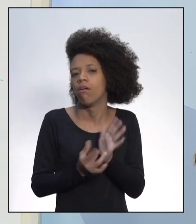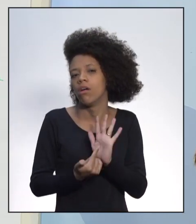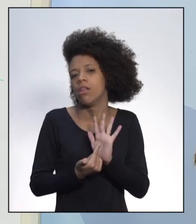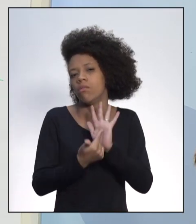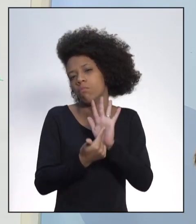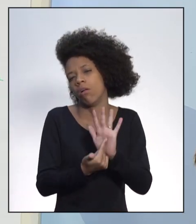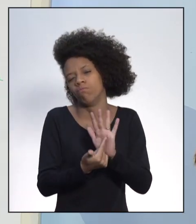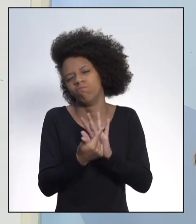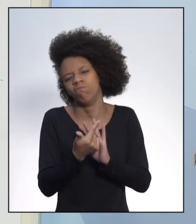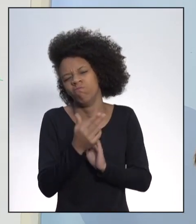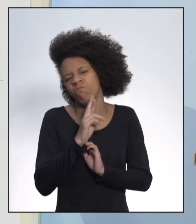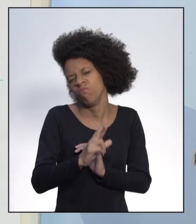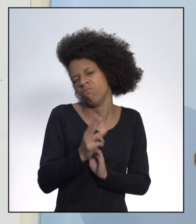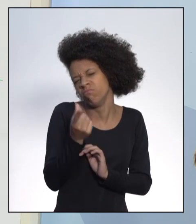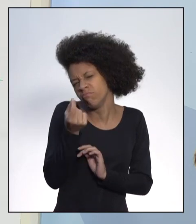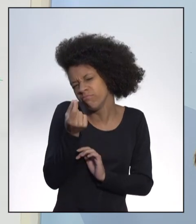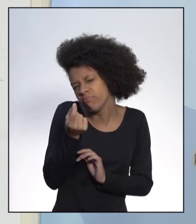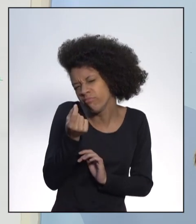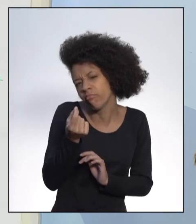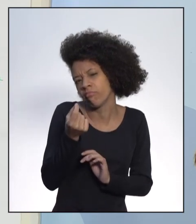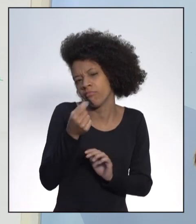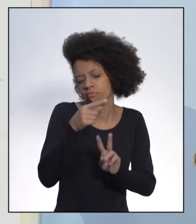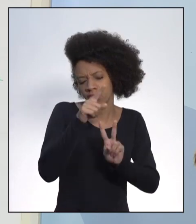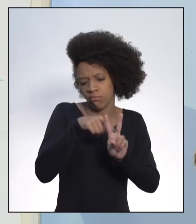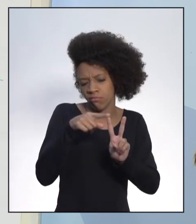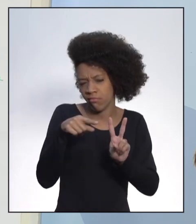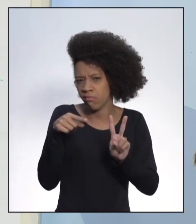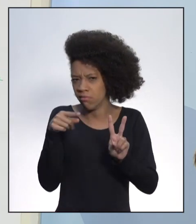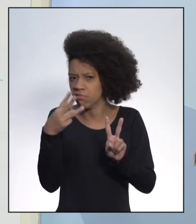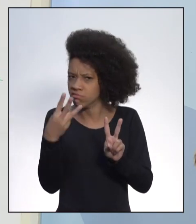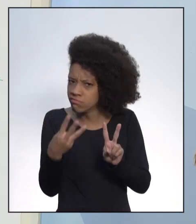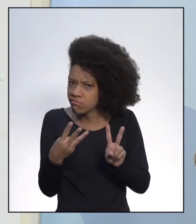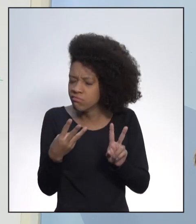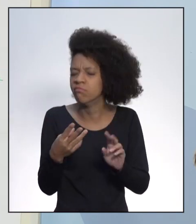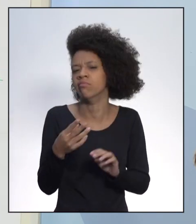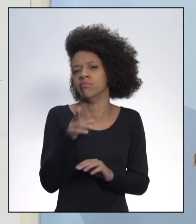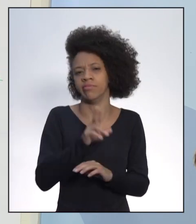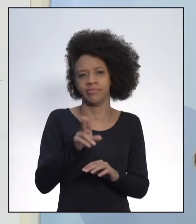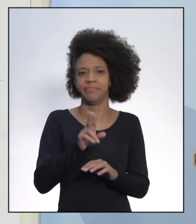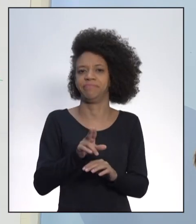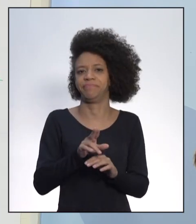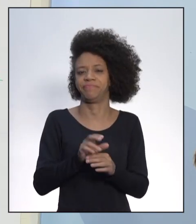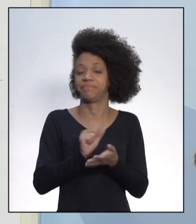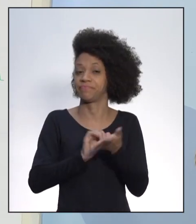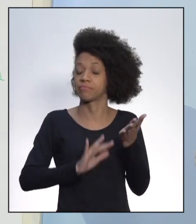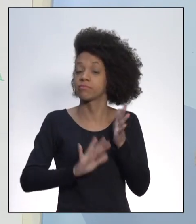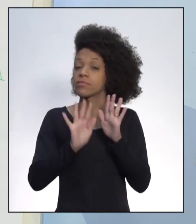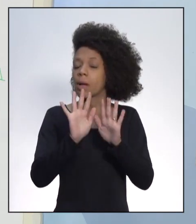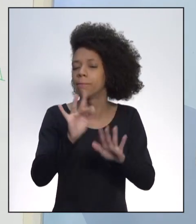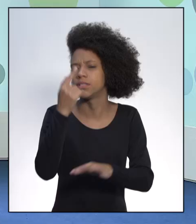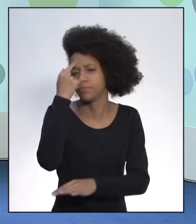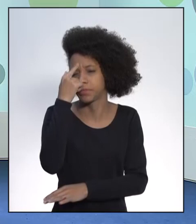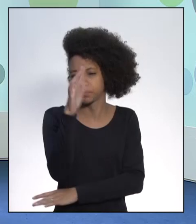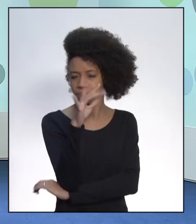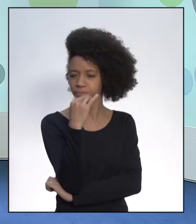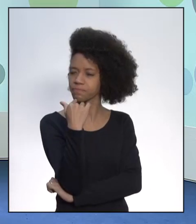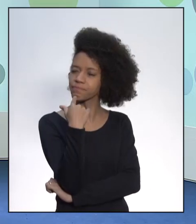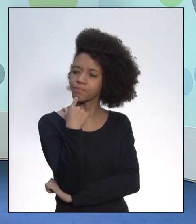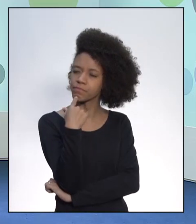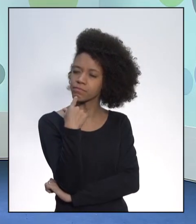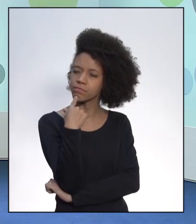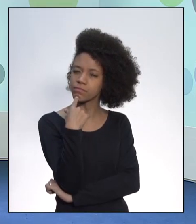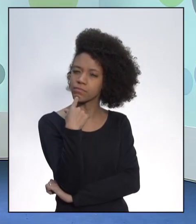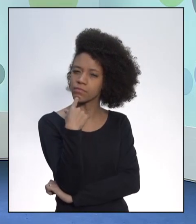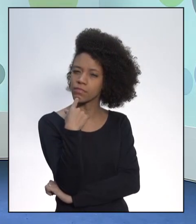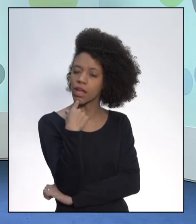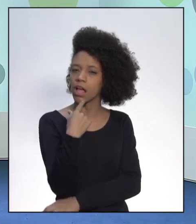valor aproximado de raiz de 3, para que você use esse valor no cálculo do seu exercício. Agora vamos lá para a telinha, que lá tem as